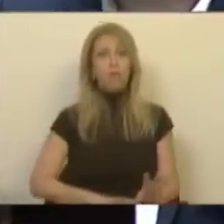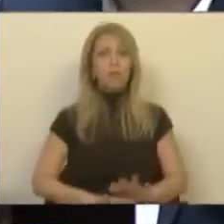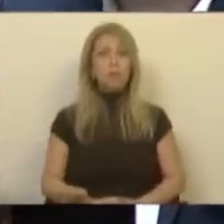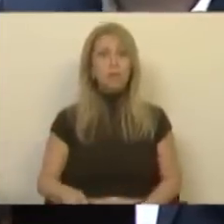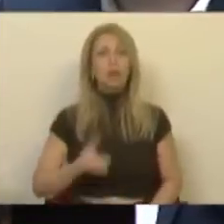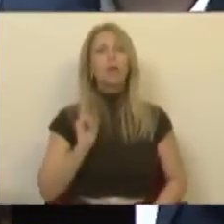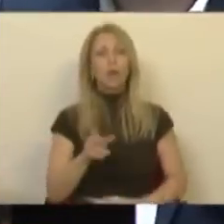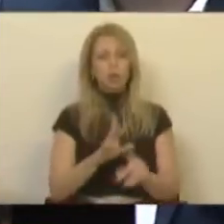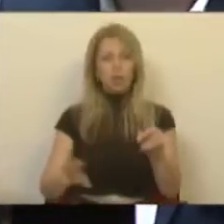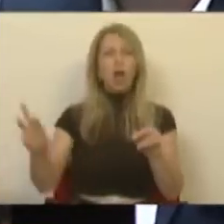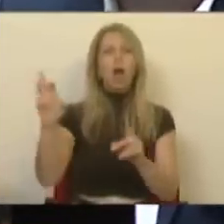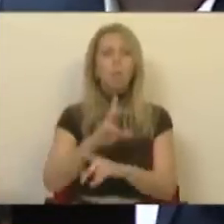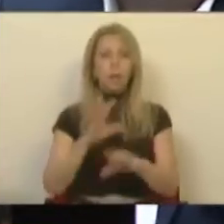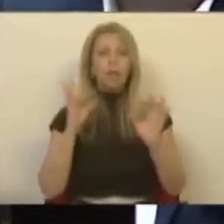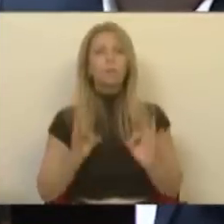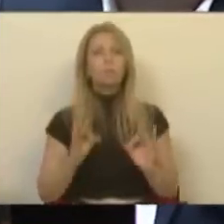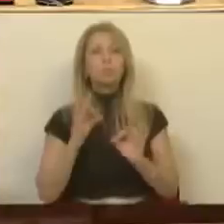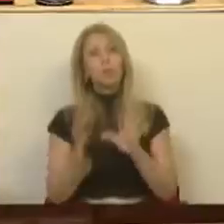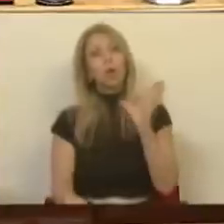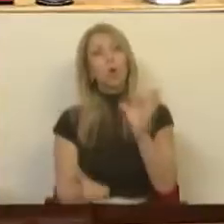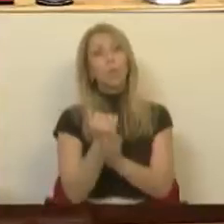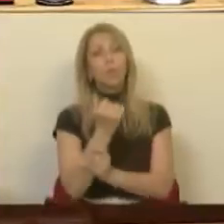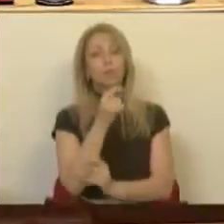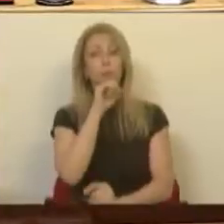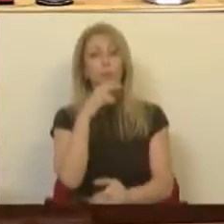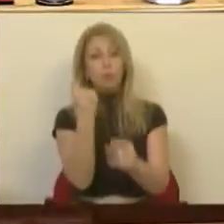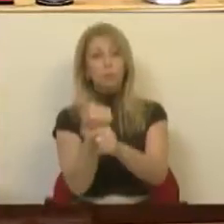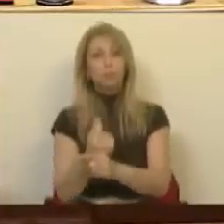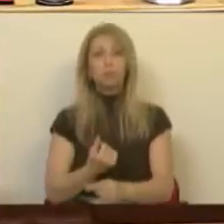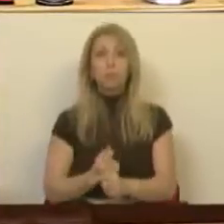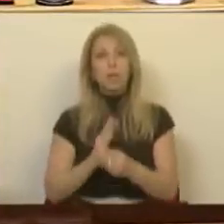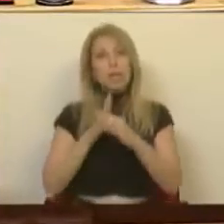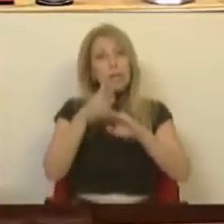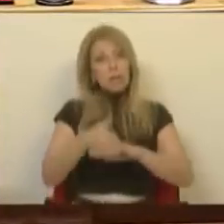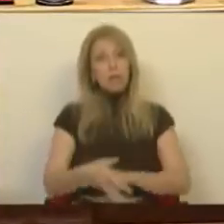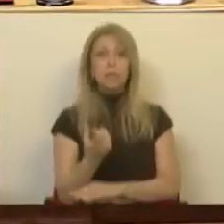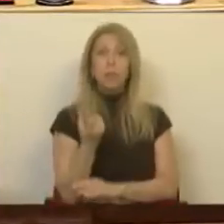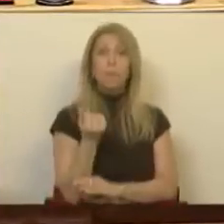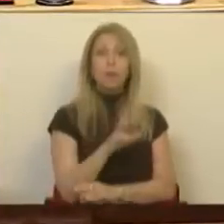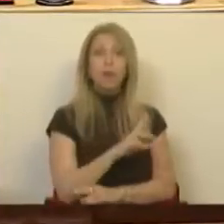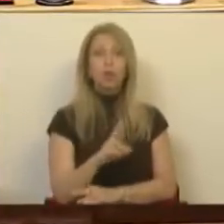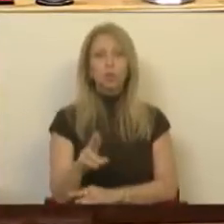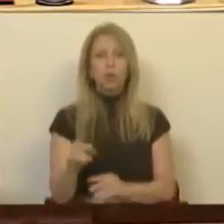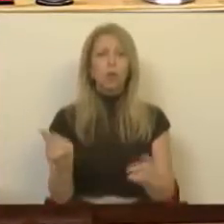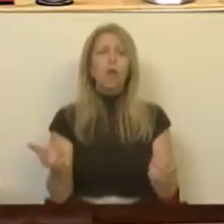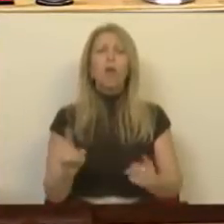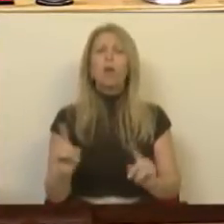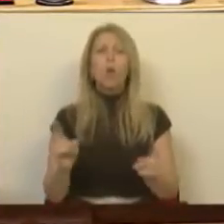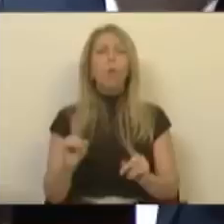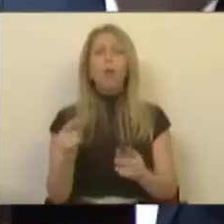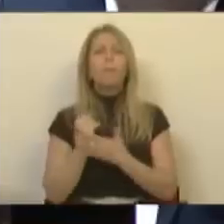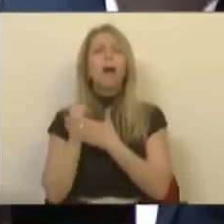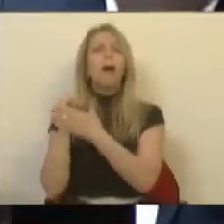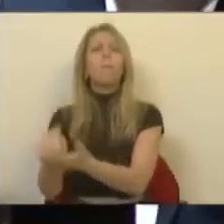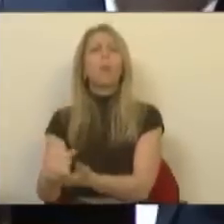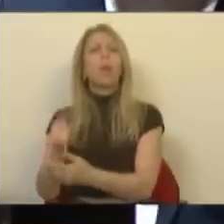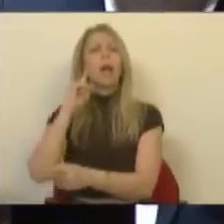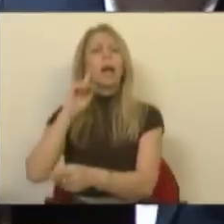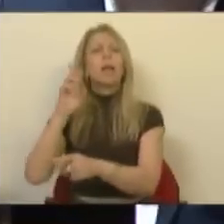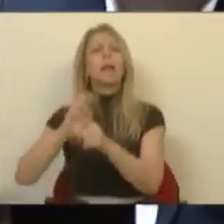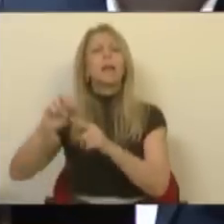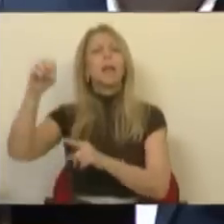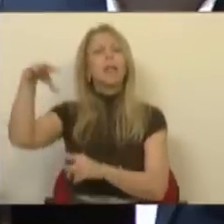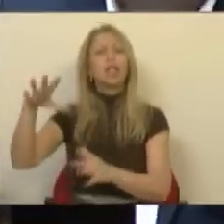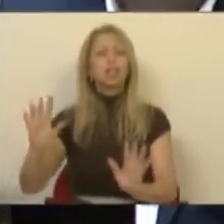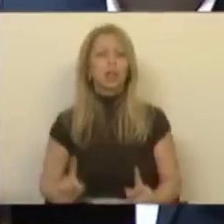um aumento efetivo e a recuperação do poder de compra que era de facto uma intervenção sobre os preços não passou presidiárias energéticas mas para